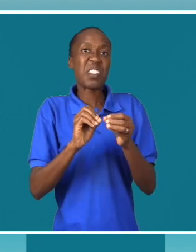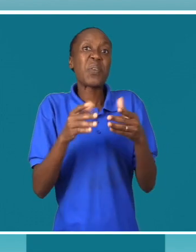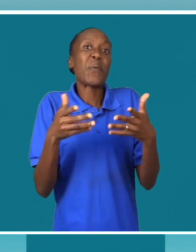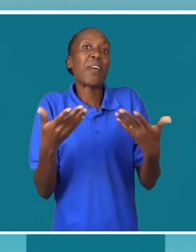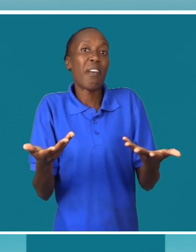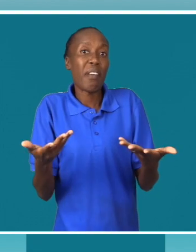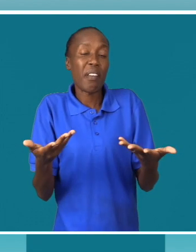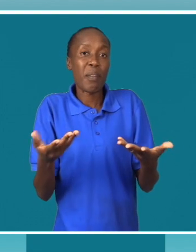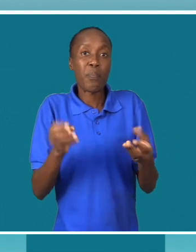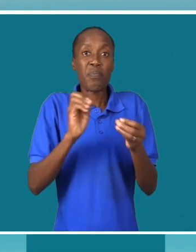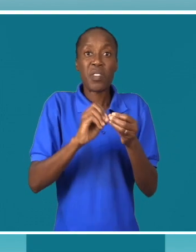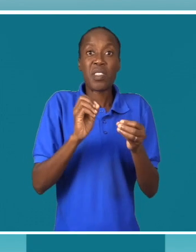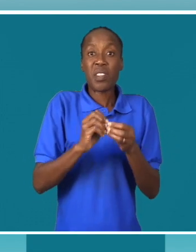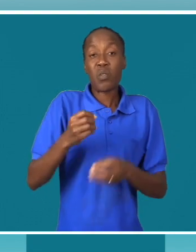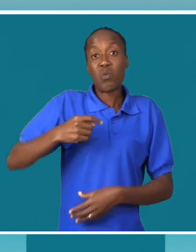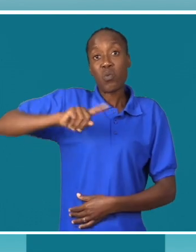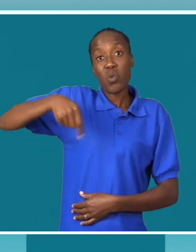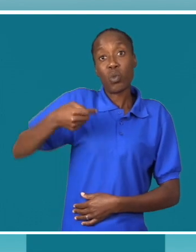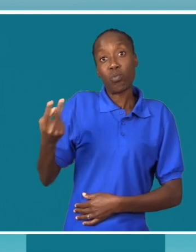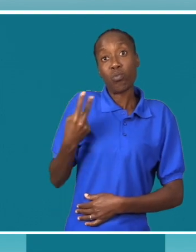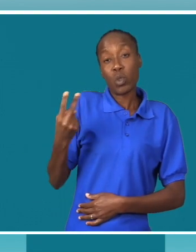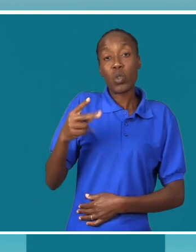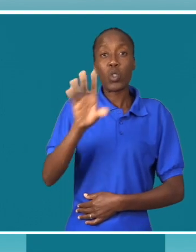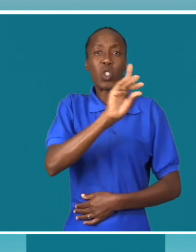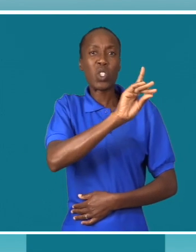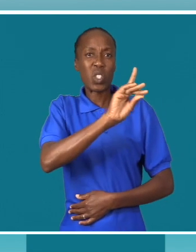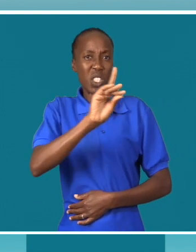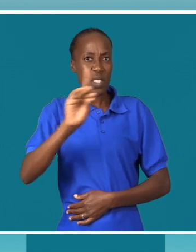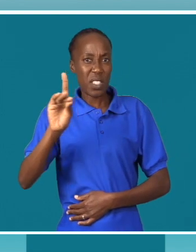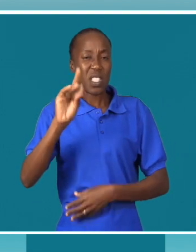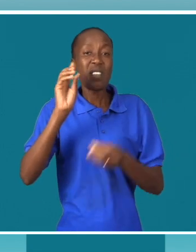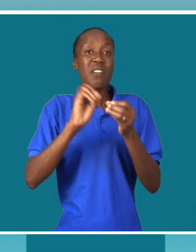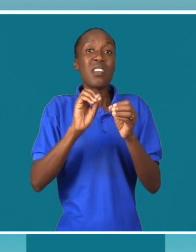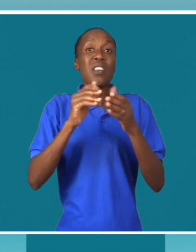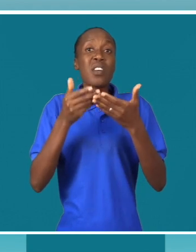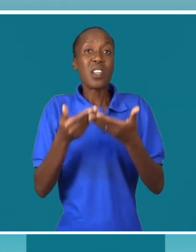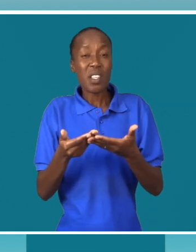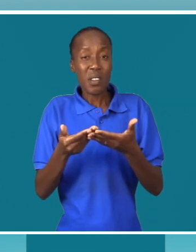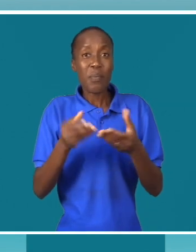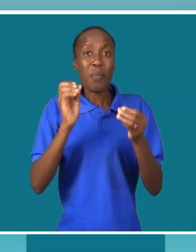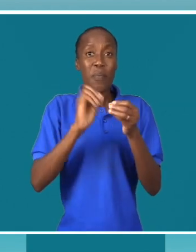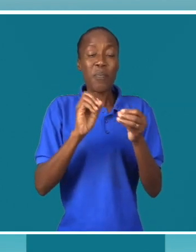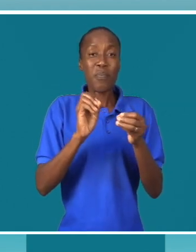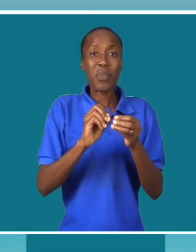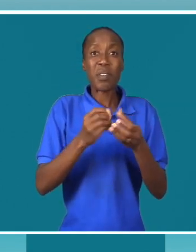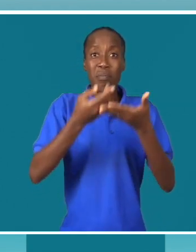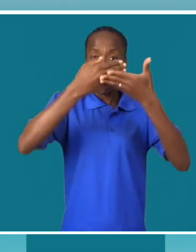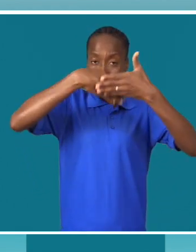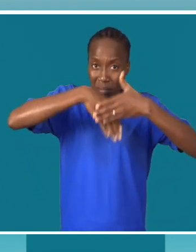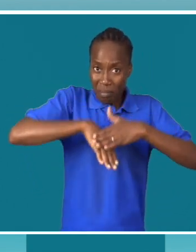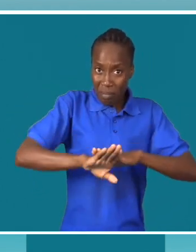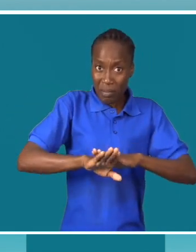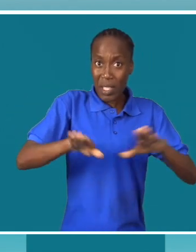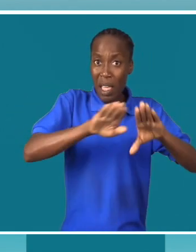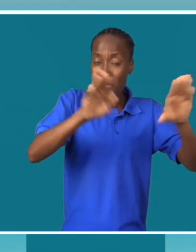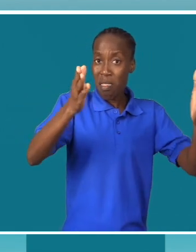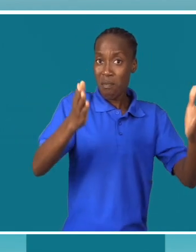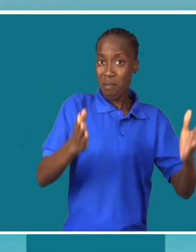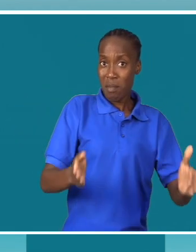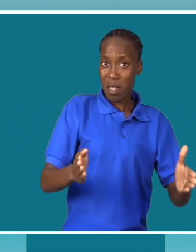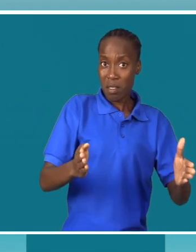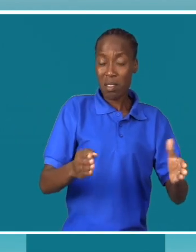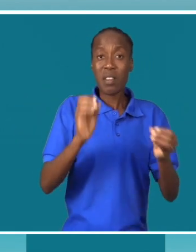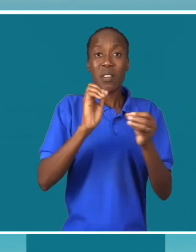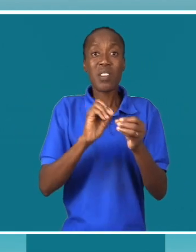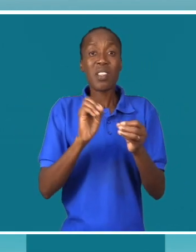é para sair. Nós não temos nada de fazer aqui. Nós somos dois deficientes aqui. Como nós temos tentativa? Vamos levar a mesa aqui dentro.